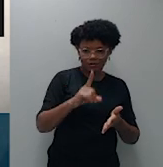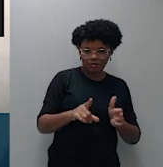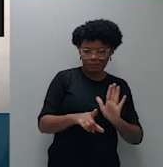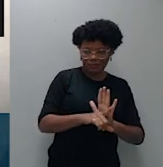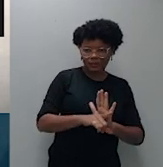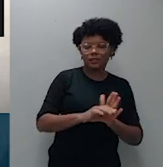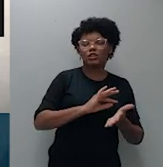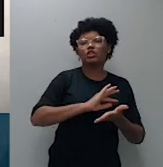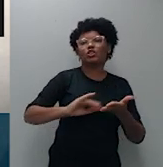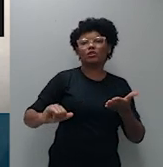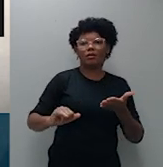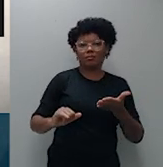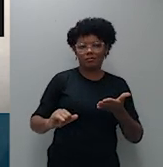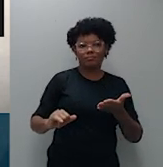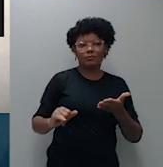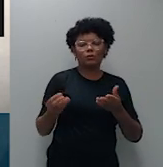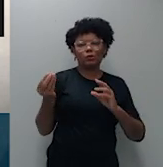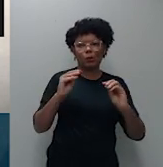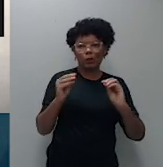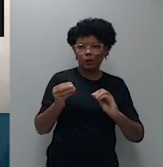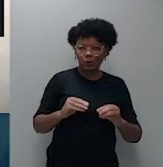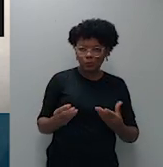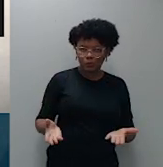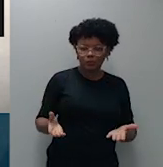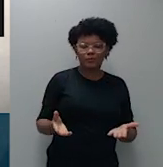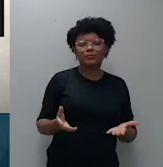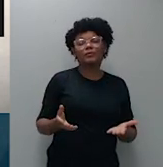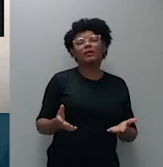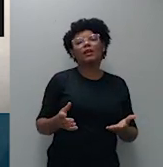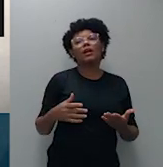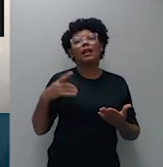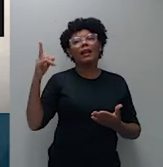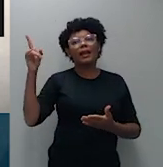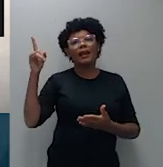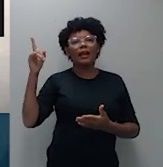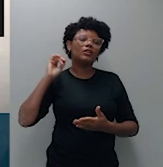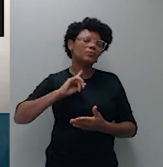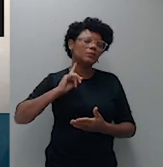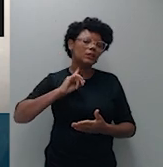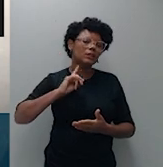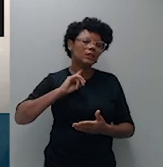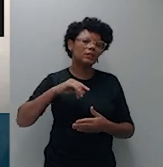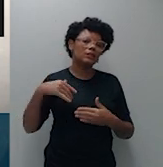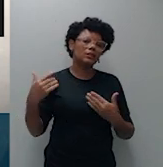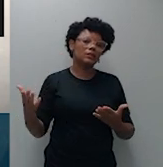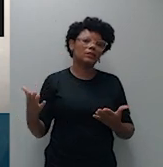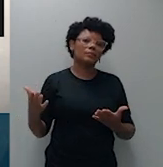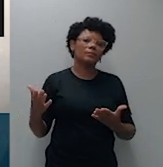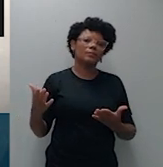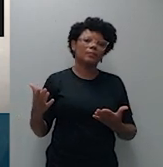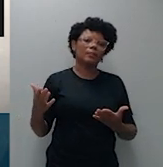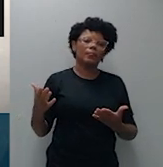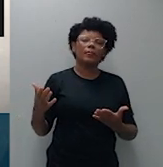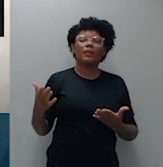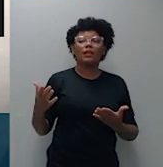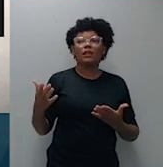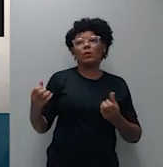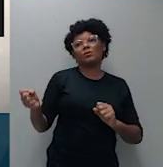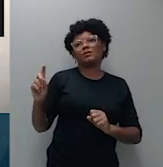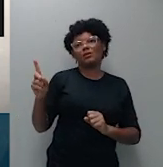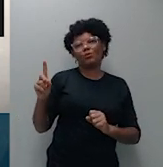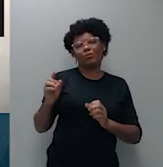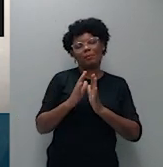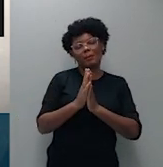judicial e emoção lá o Tribunal de Justiça do Estado de Minas Gerais no entanto Deus proveu a